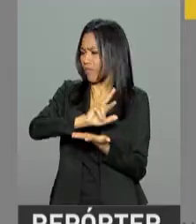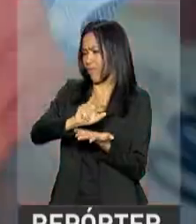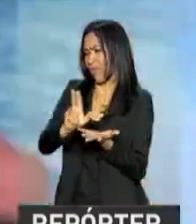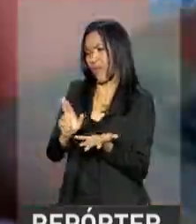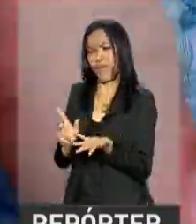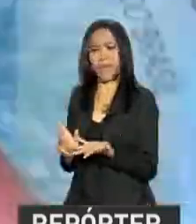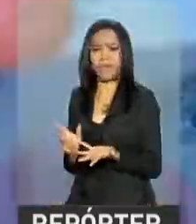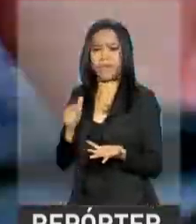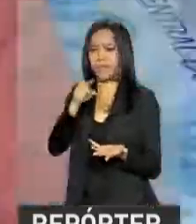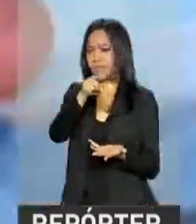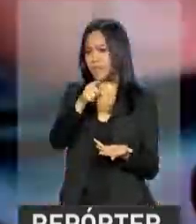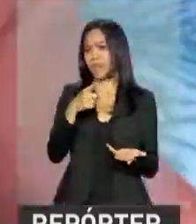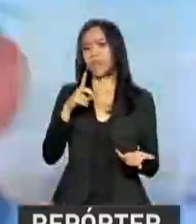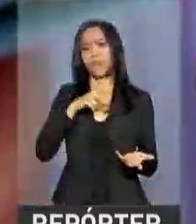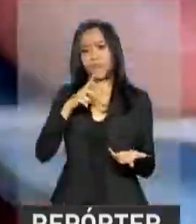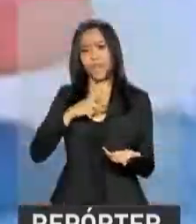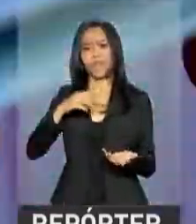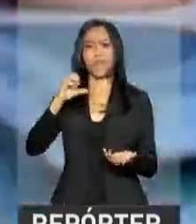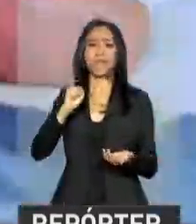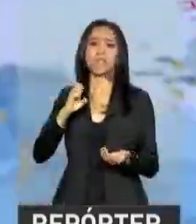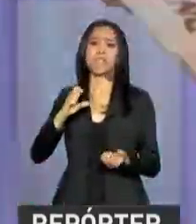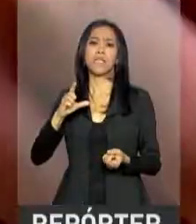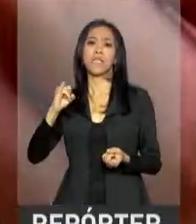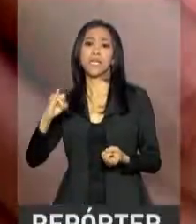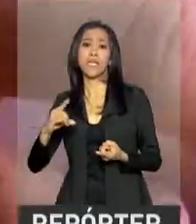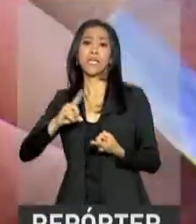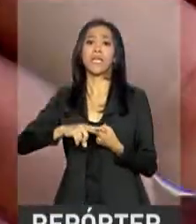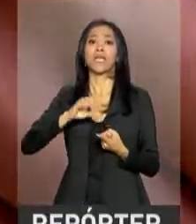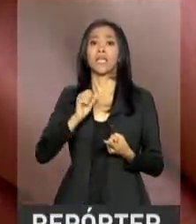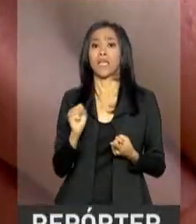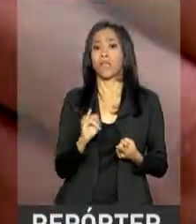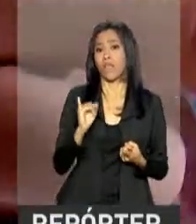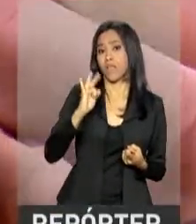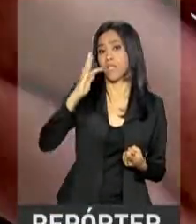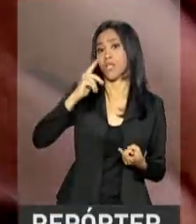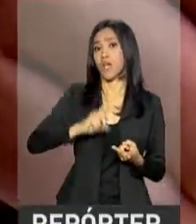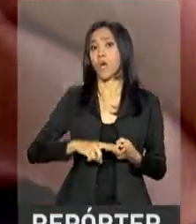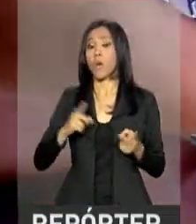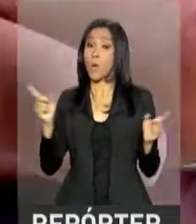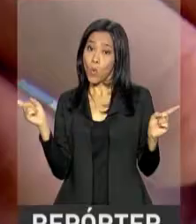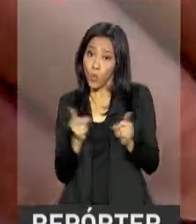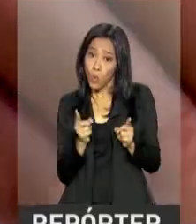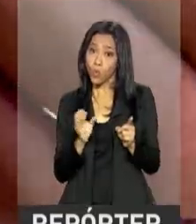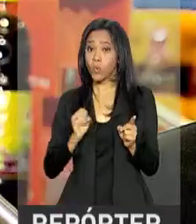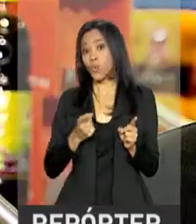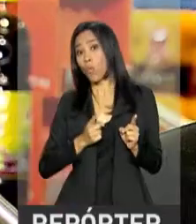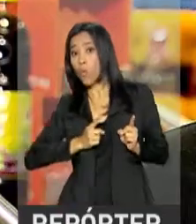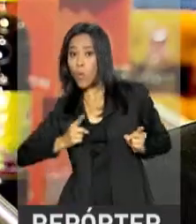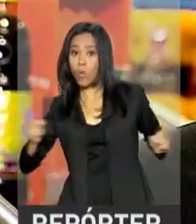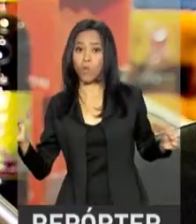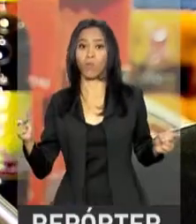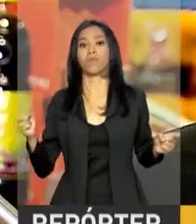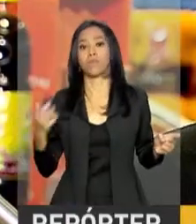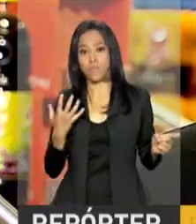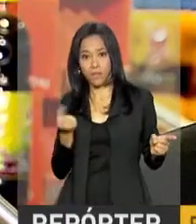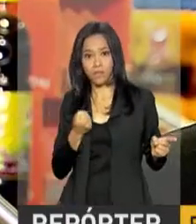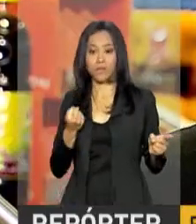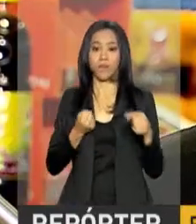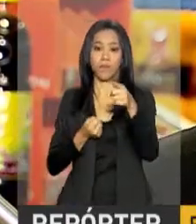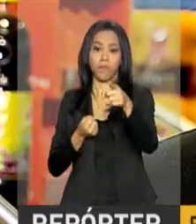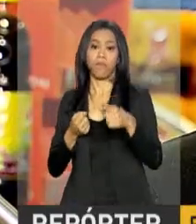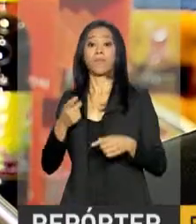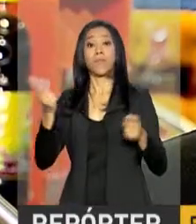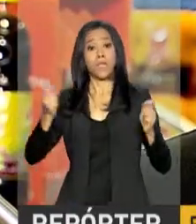a títulos baseados na selic na inflação com prazo de resgate mais curtos ou mais longos você pode planejar